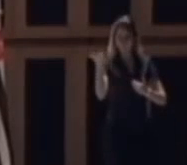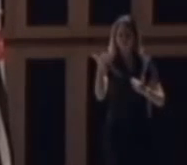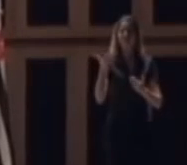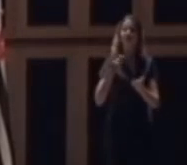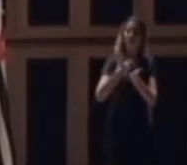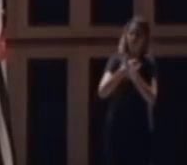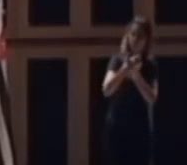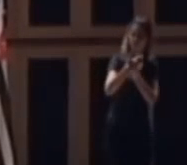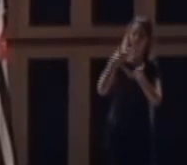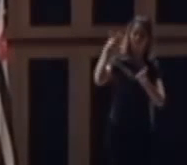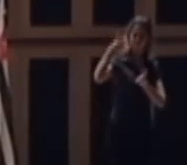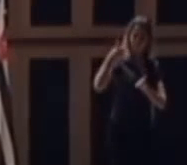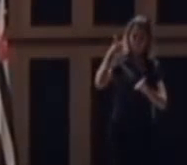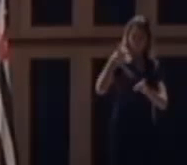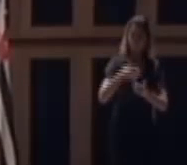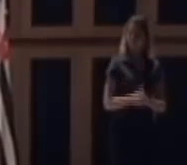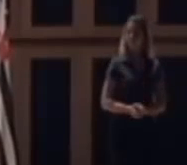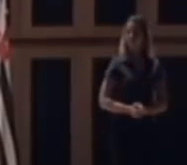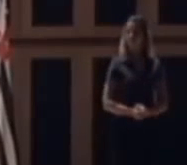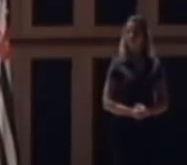aos trabalhos.